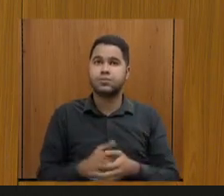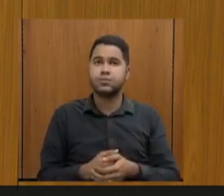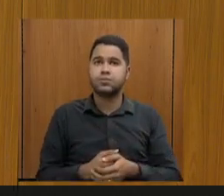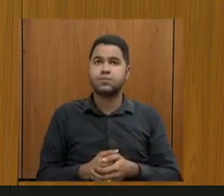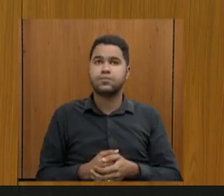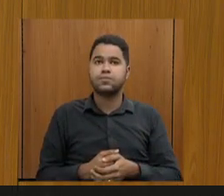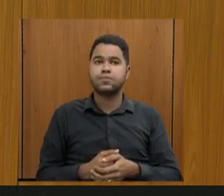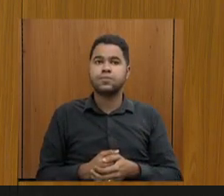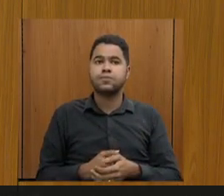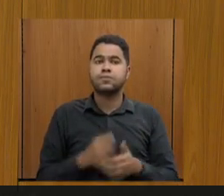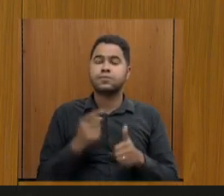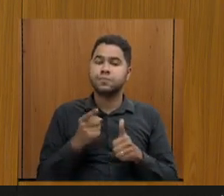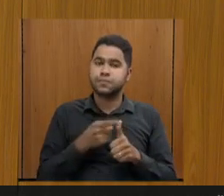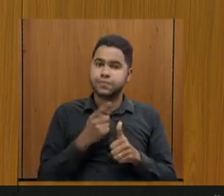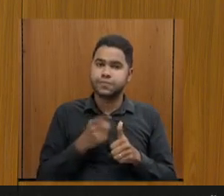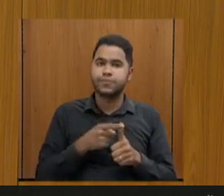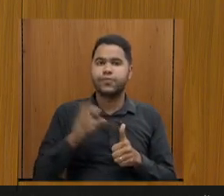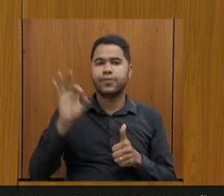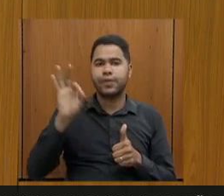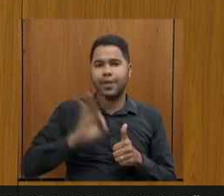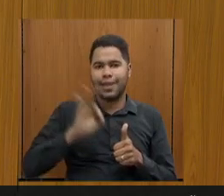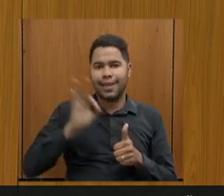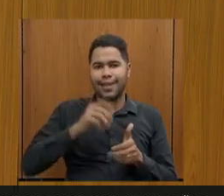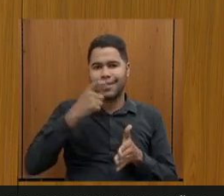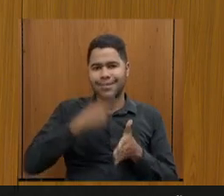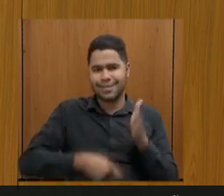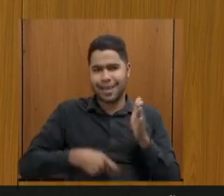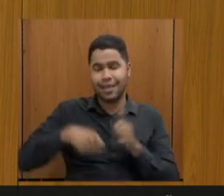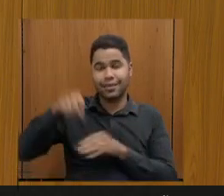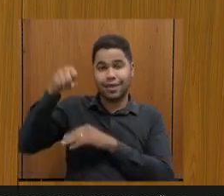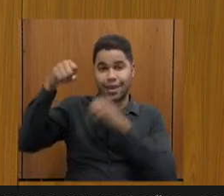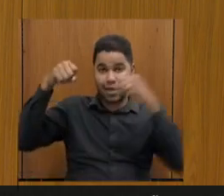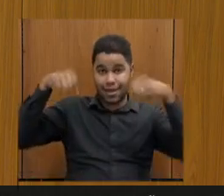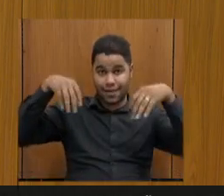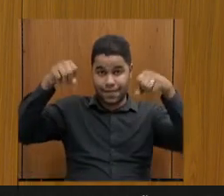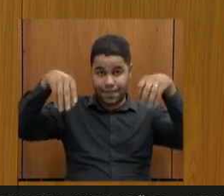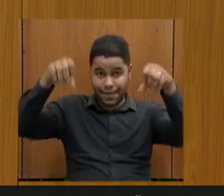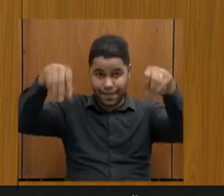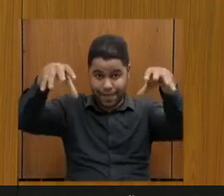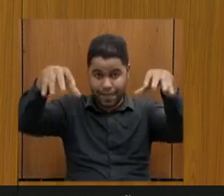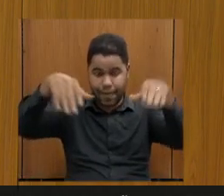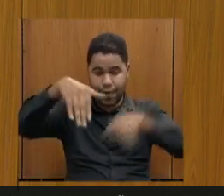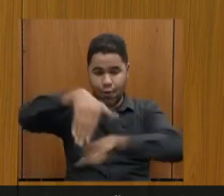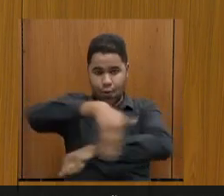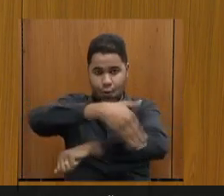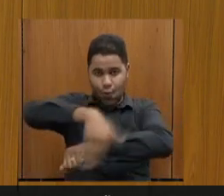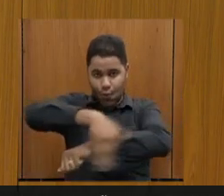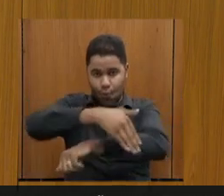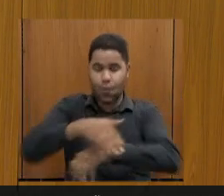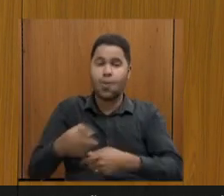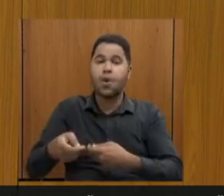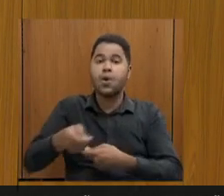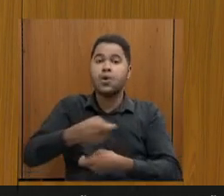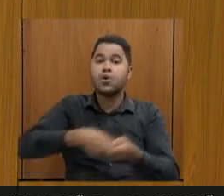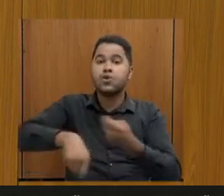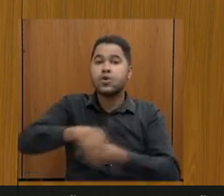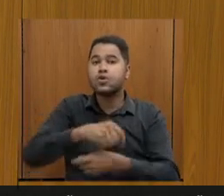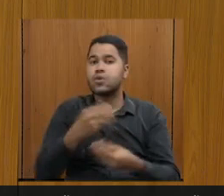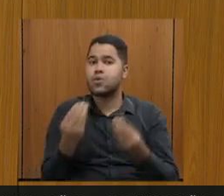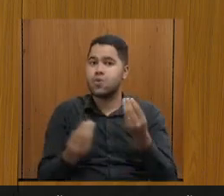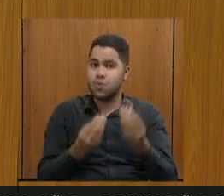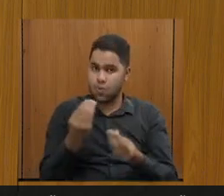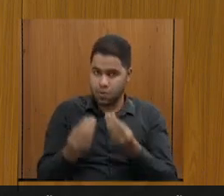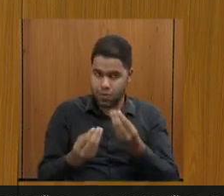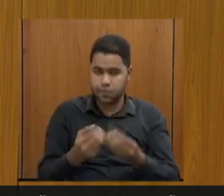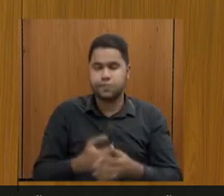nessa questão da taxa né de iluminação pública nesta gestão como que está ficando